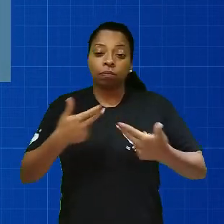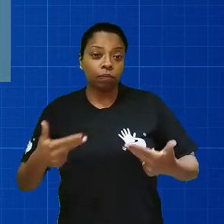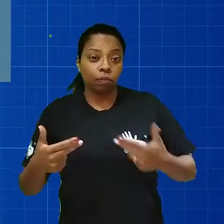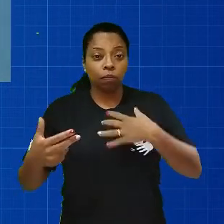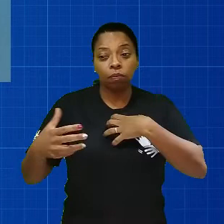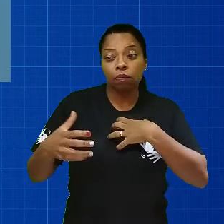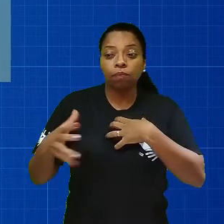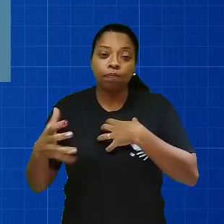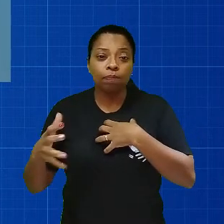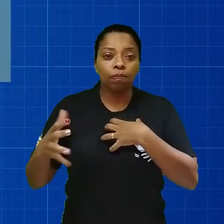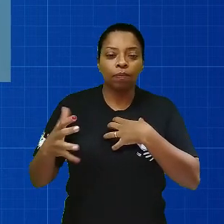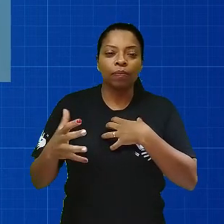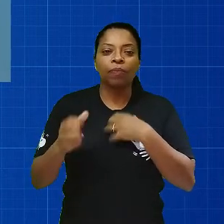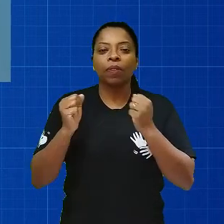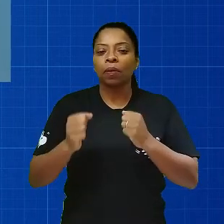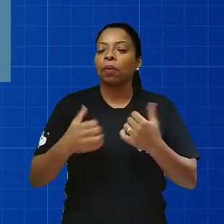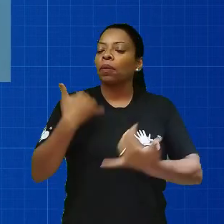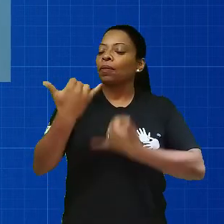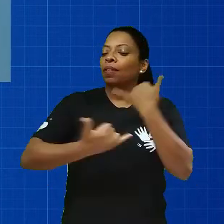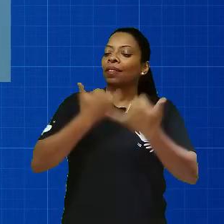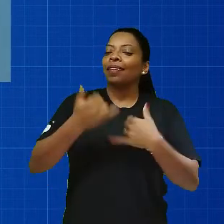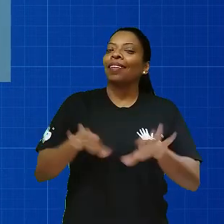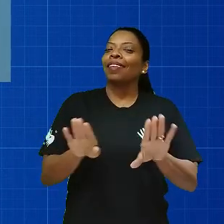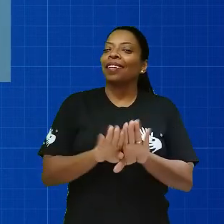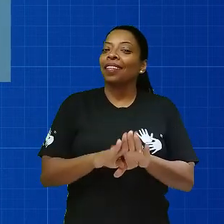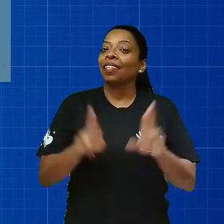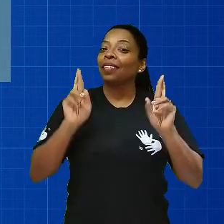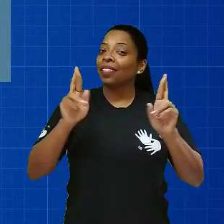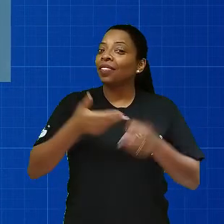ritmo, e vai estar se divertindo um monte. Então,